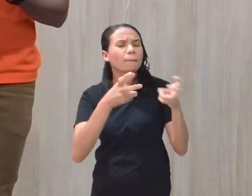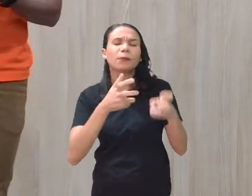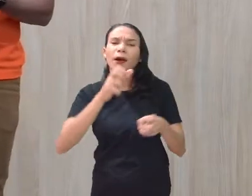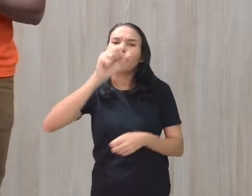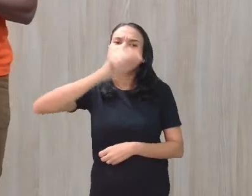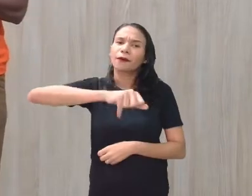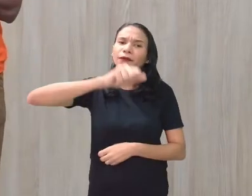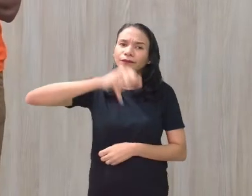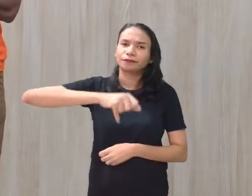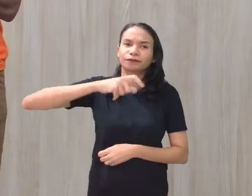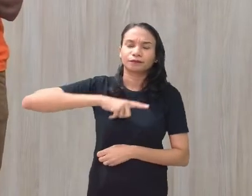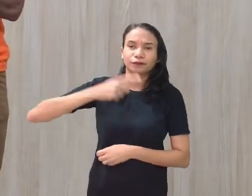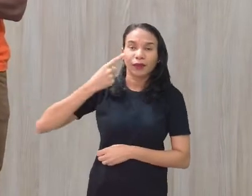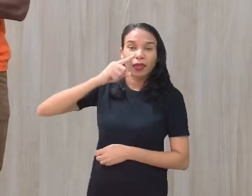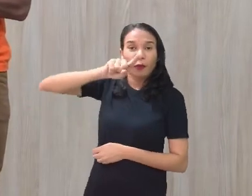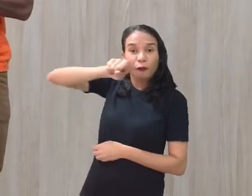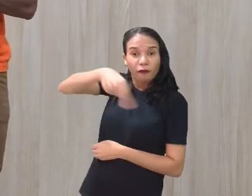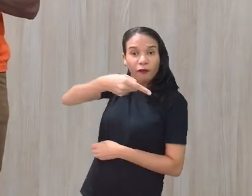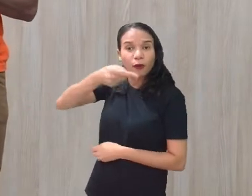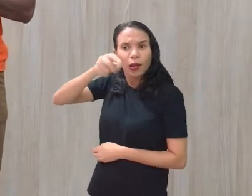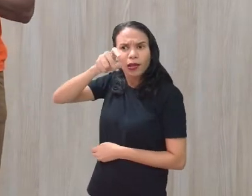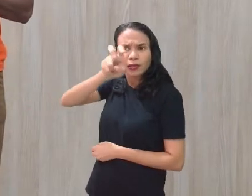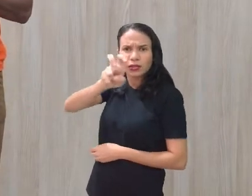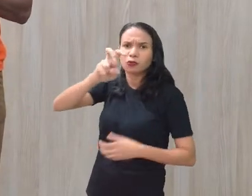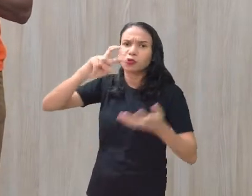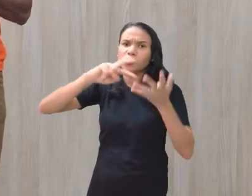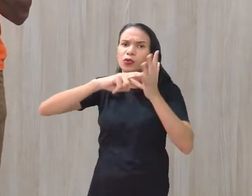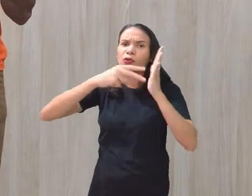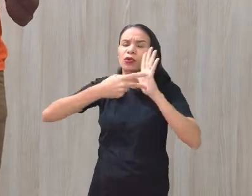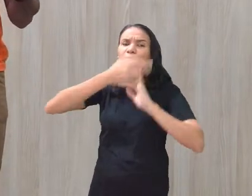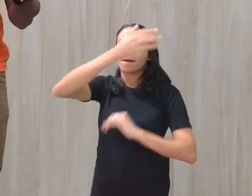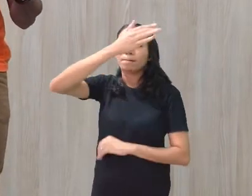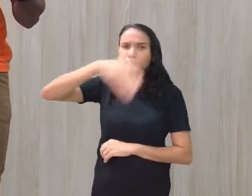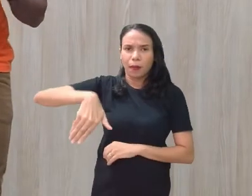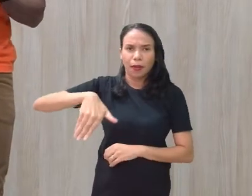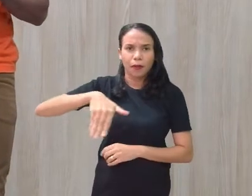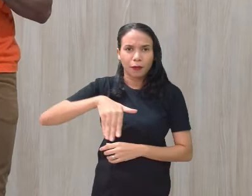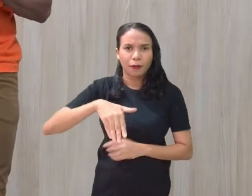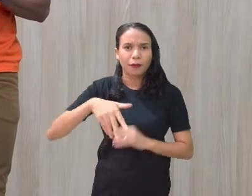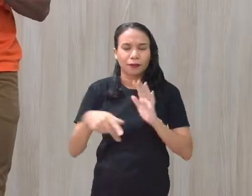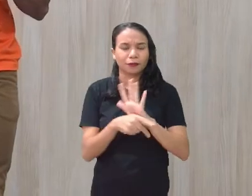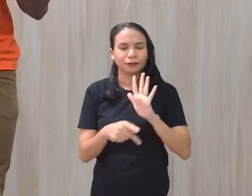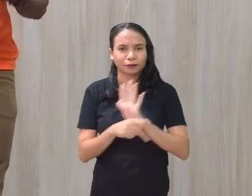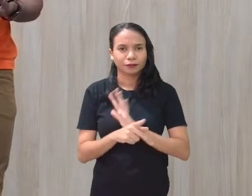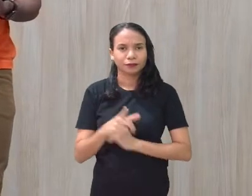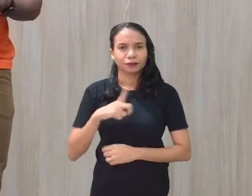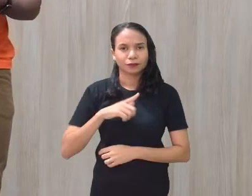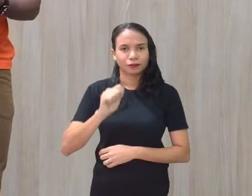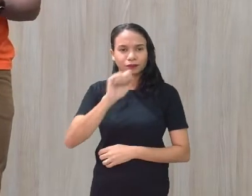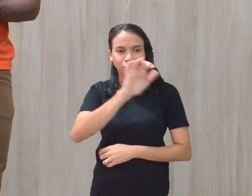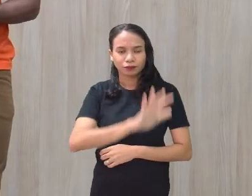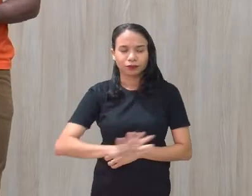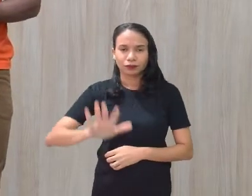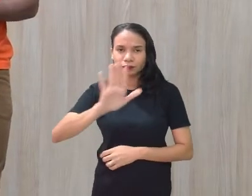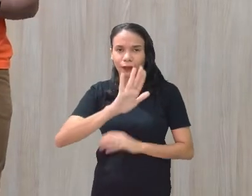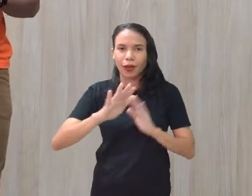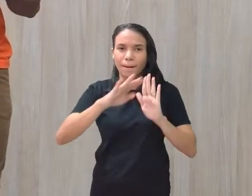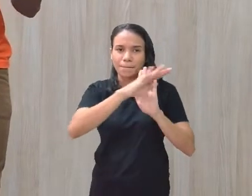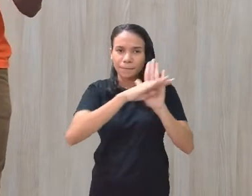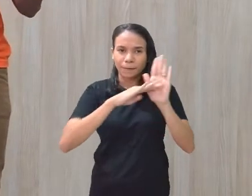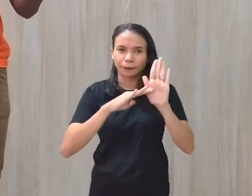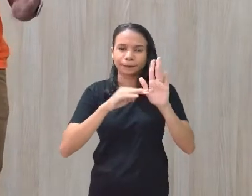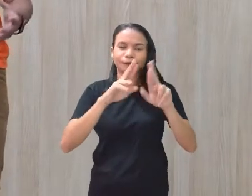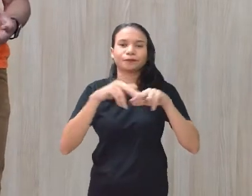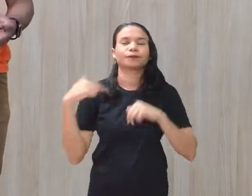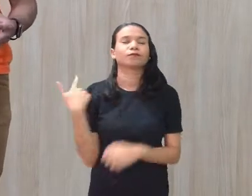de que esse 0,5 nos dá a ideia da metade de uma parte inteira, certo? Se a gente